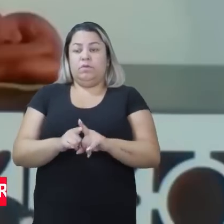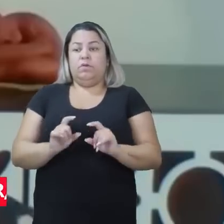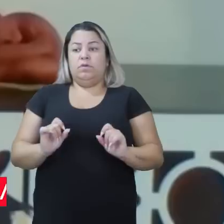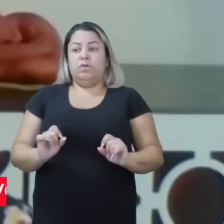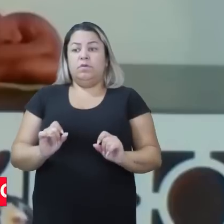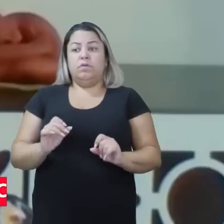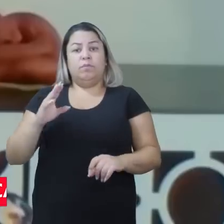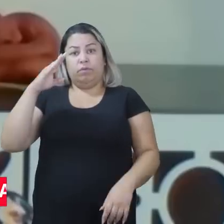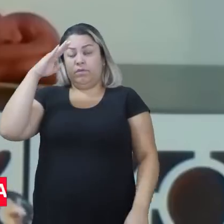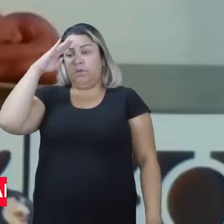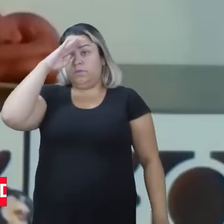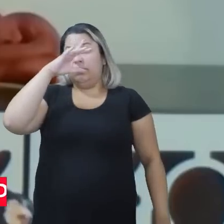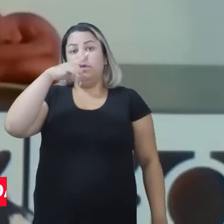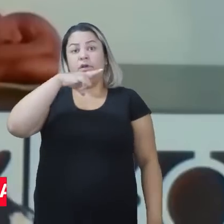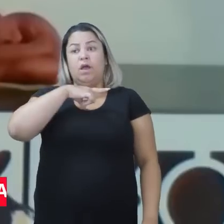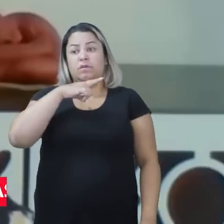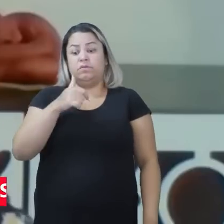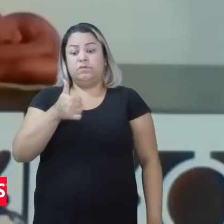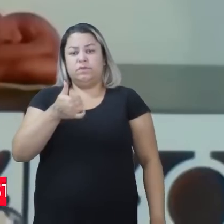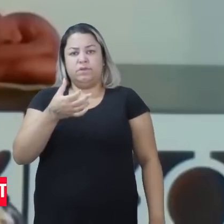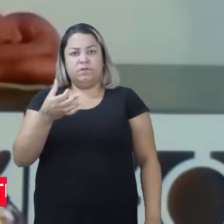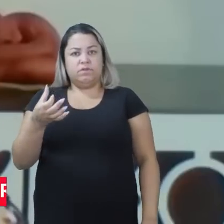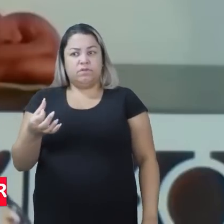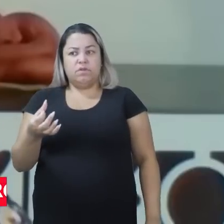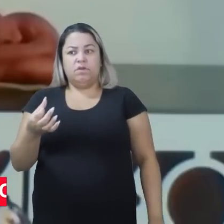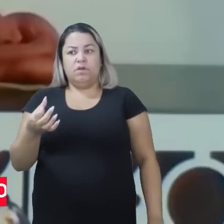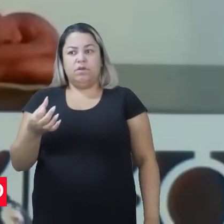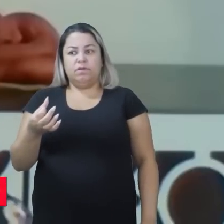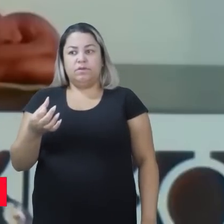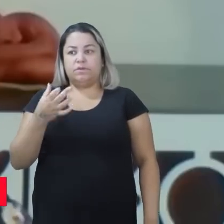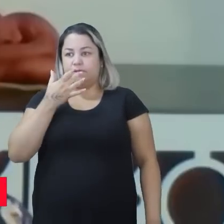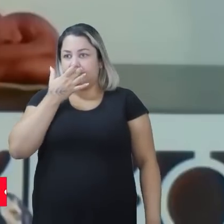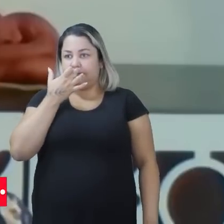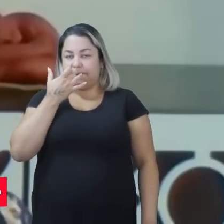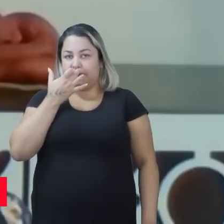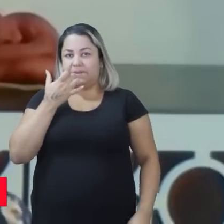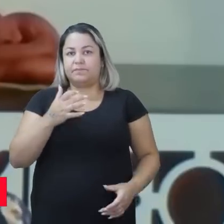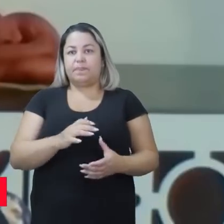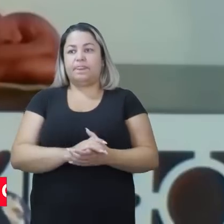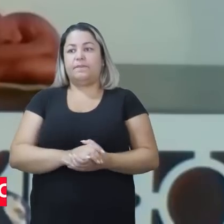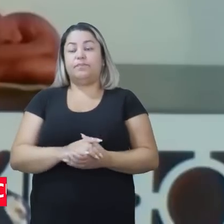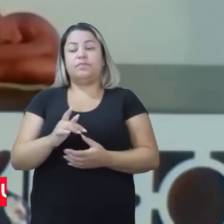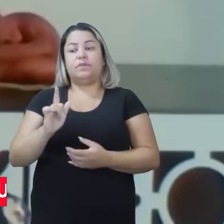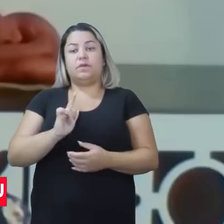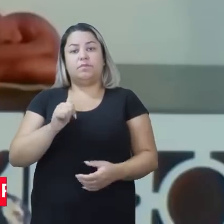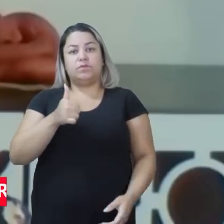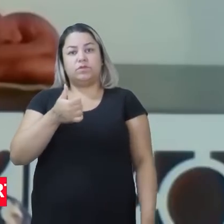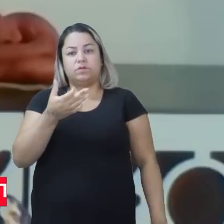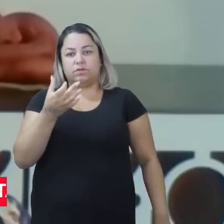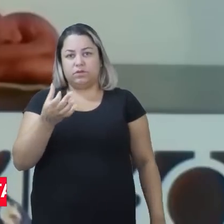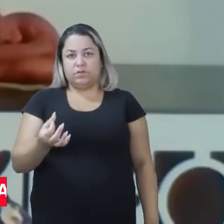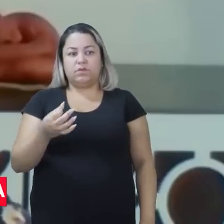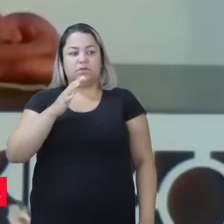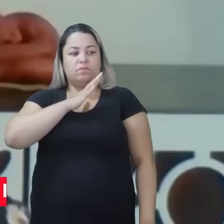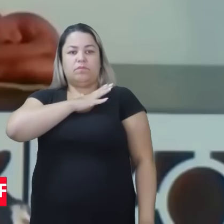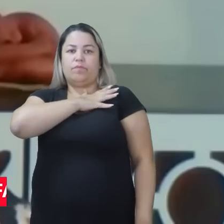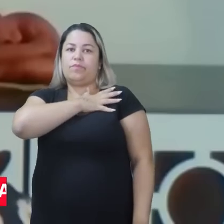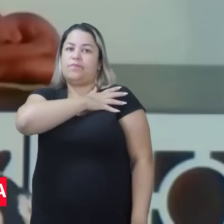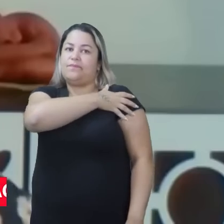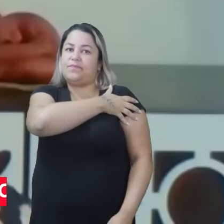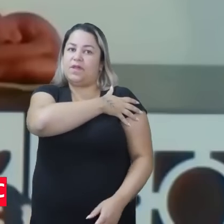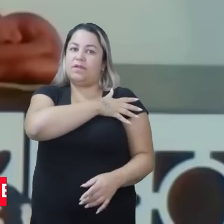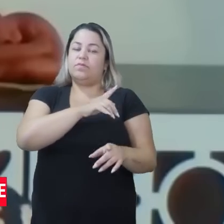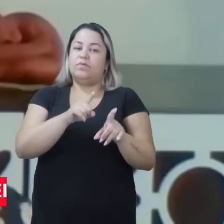do Bolsonaro, nós tínhamos 16, anotei tanta coisa que não sei onde está. Nós temos 16 generais no